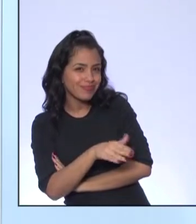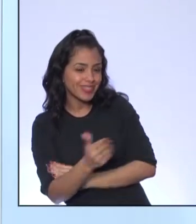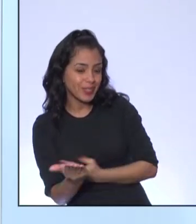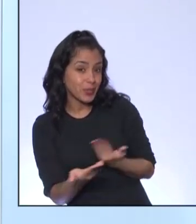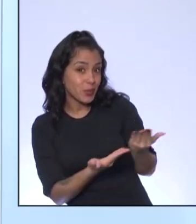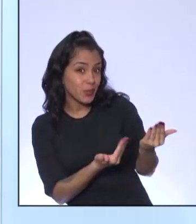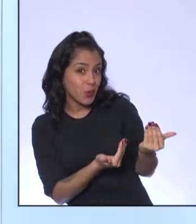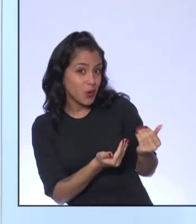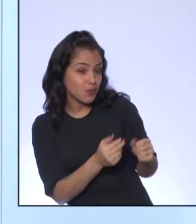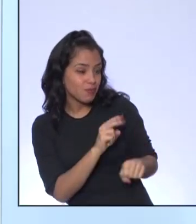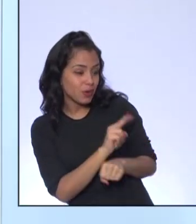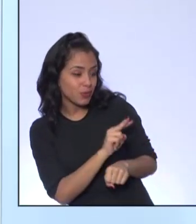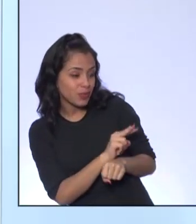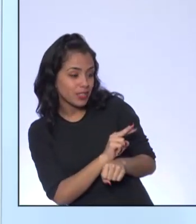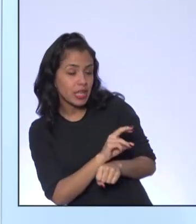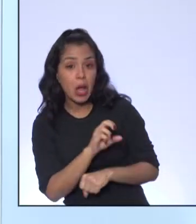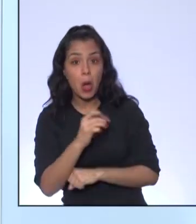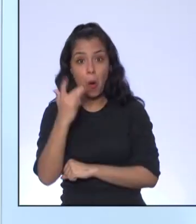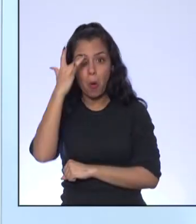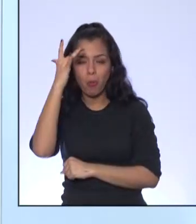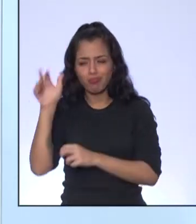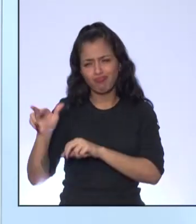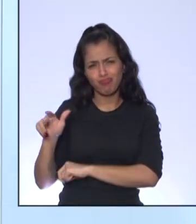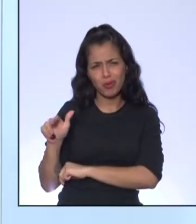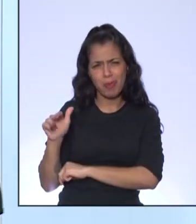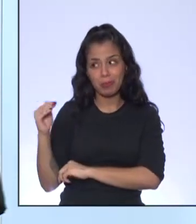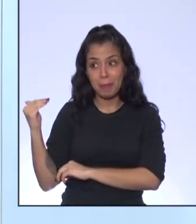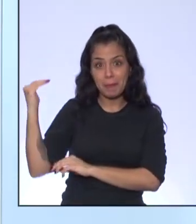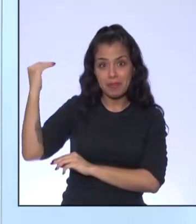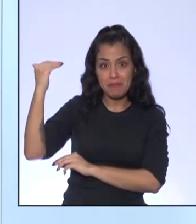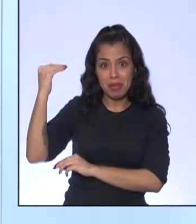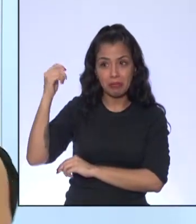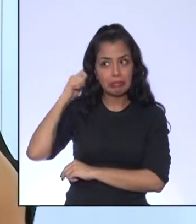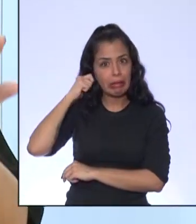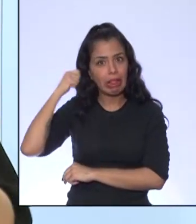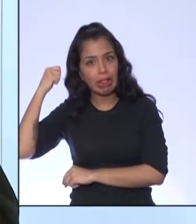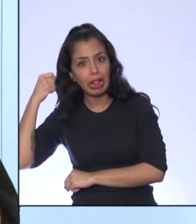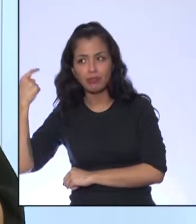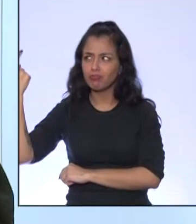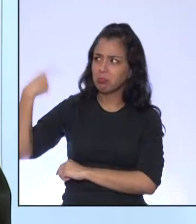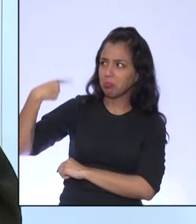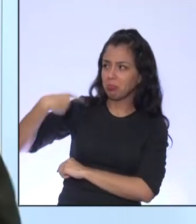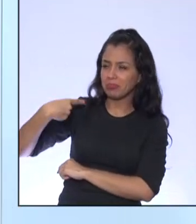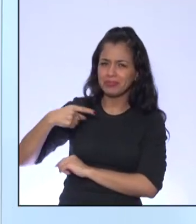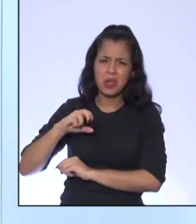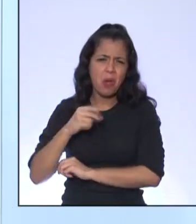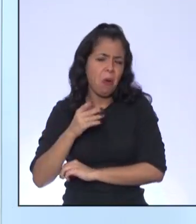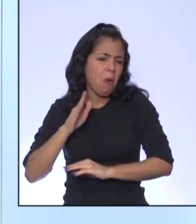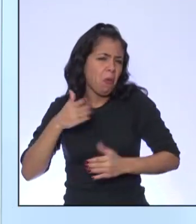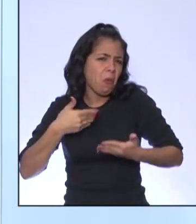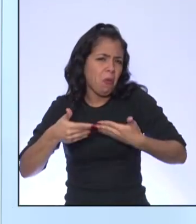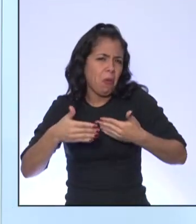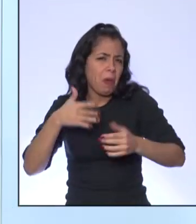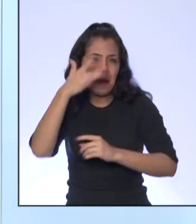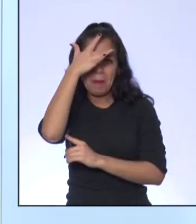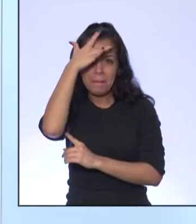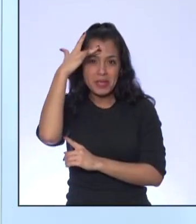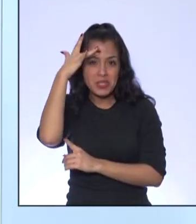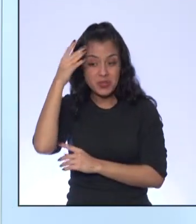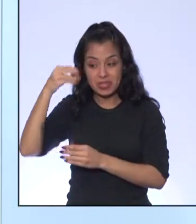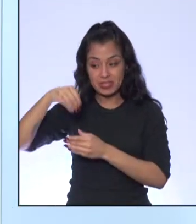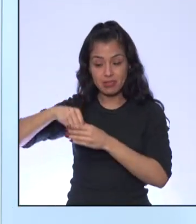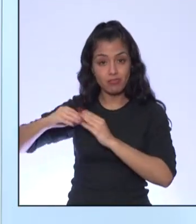mais velho que puxa a nossa orelha, ou qualquer outra pessoa dentro de casa que pode,